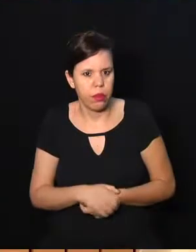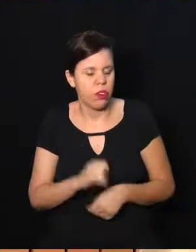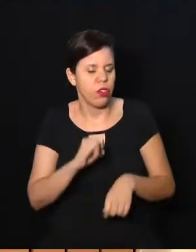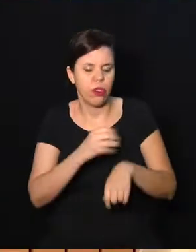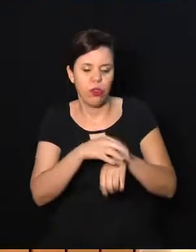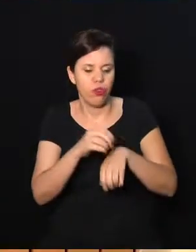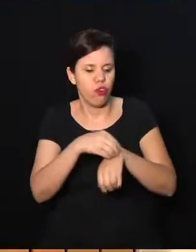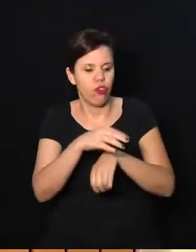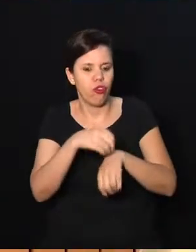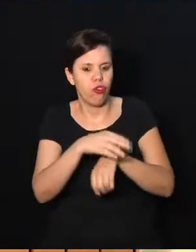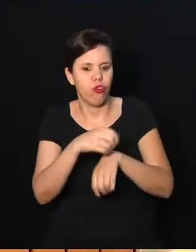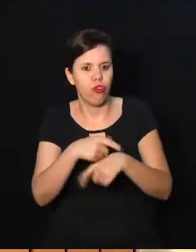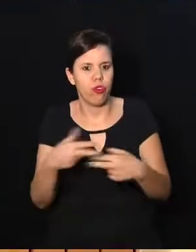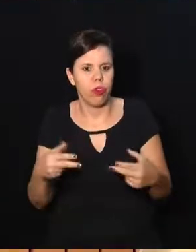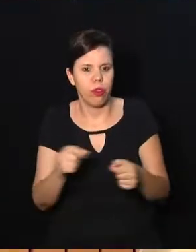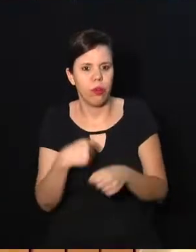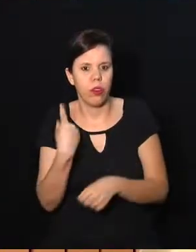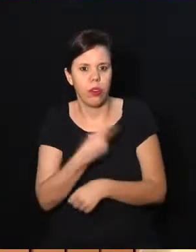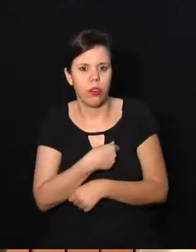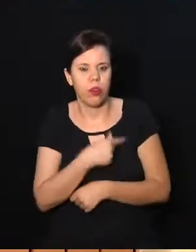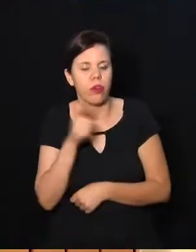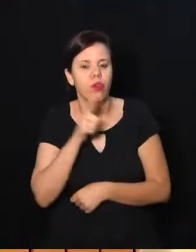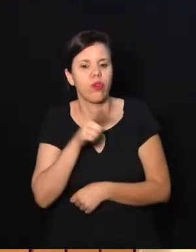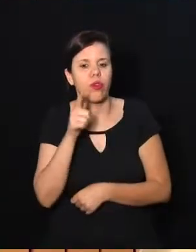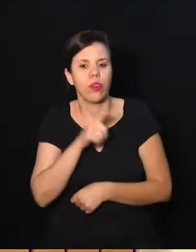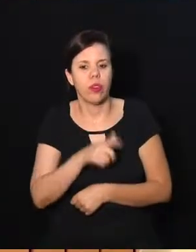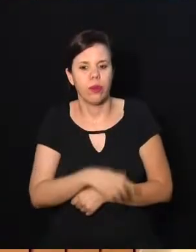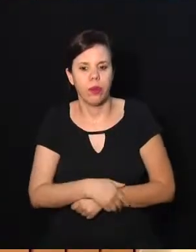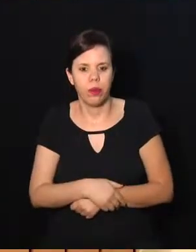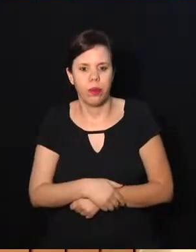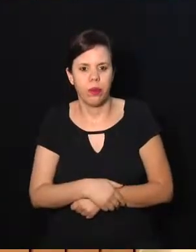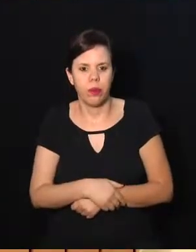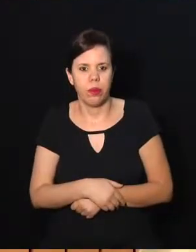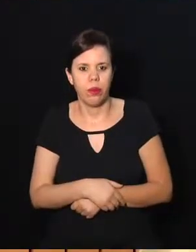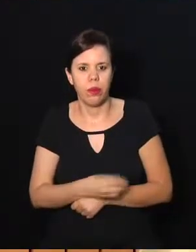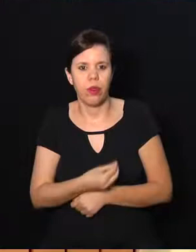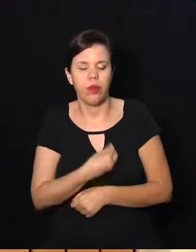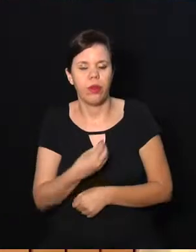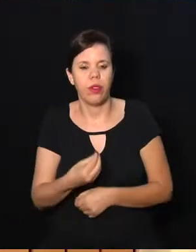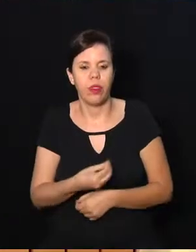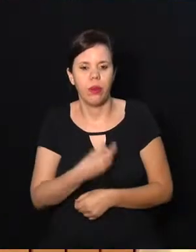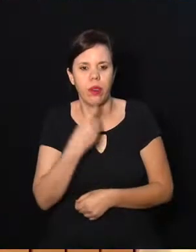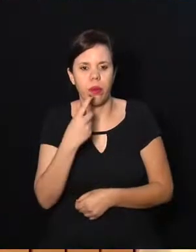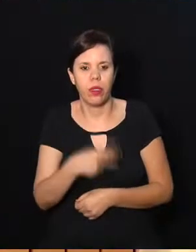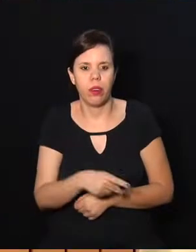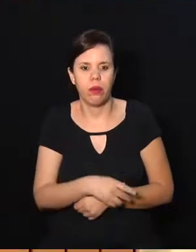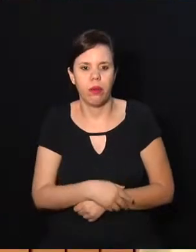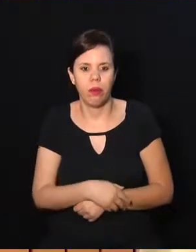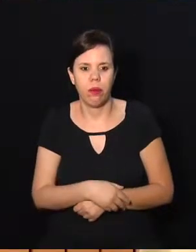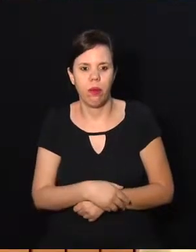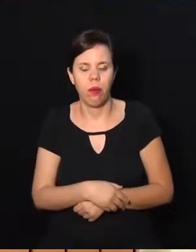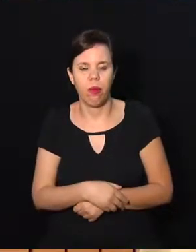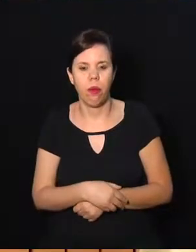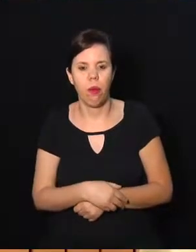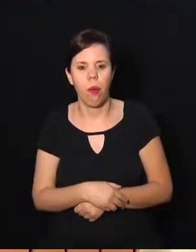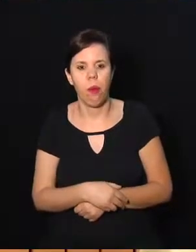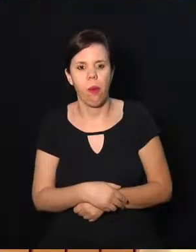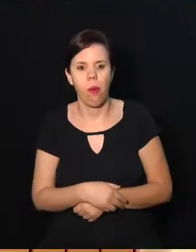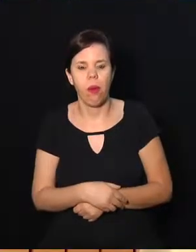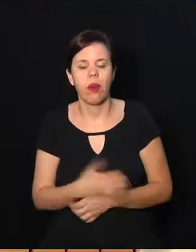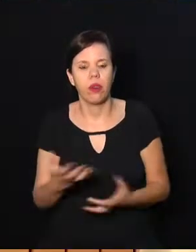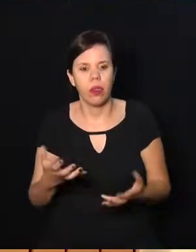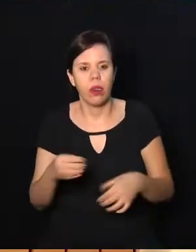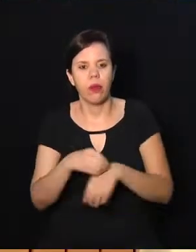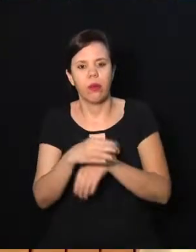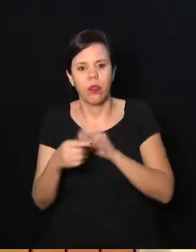indicar uma saída para nós conseguirmos um caminho para Campinas. Então, quero passar isso